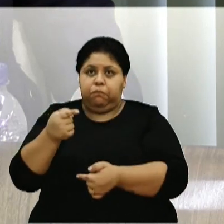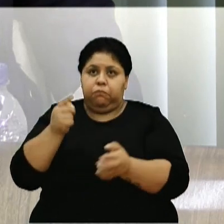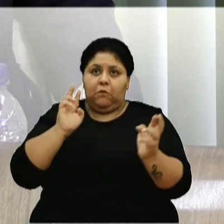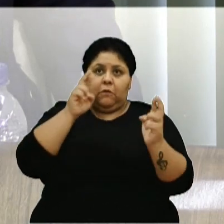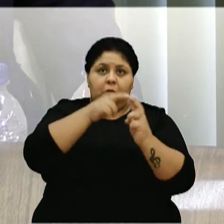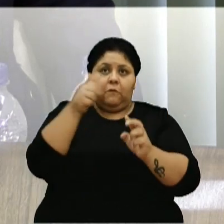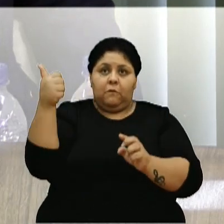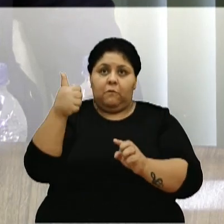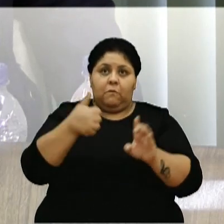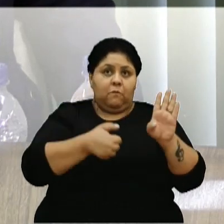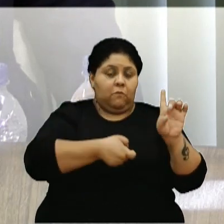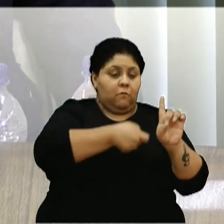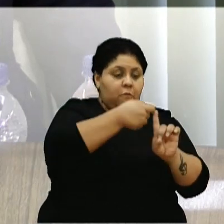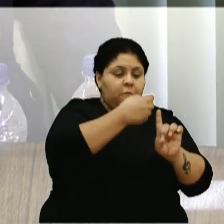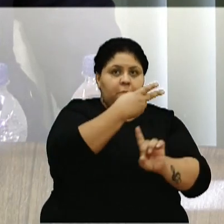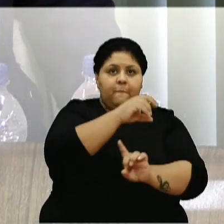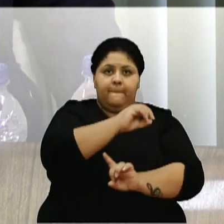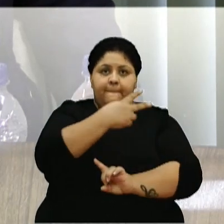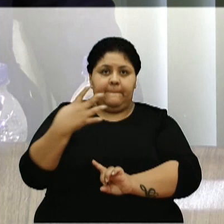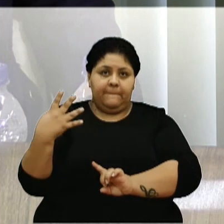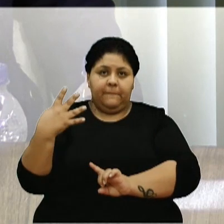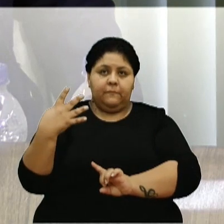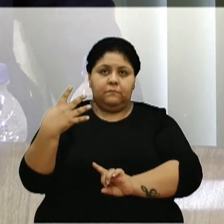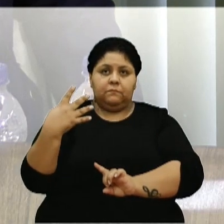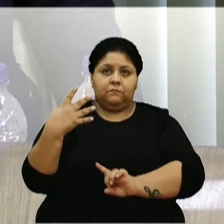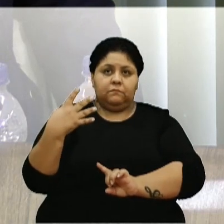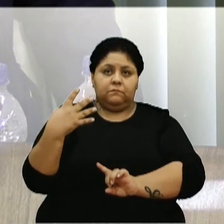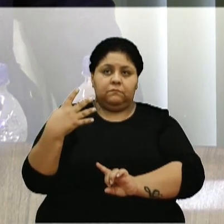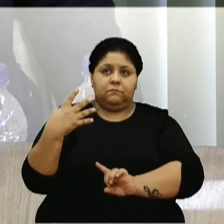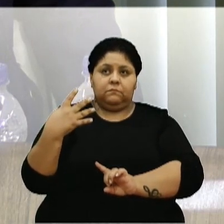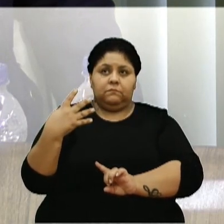primeiro quadrimestre do ano de 2024, em